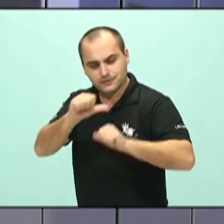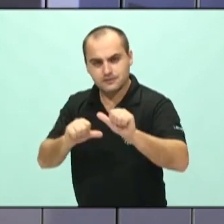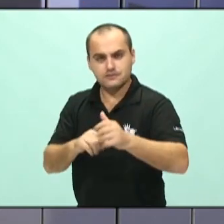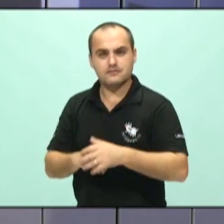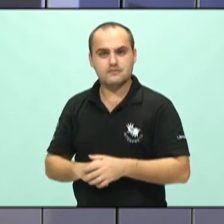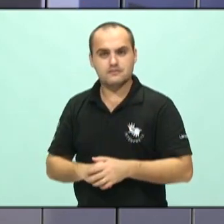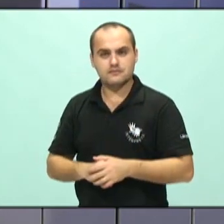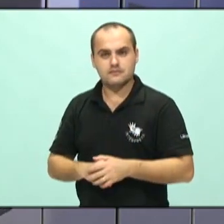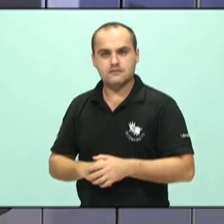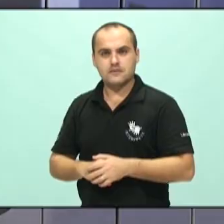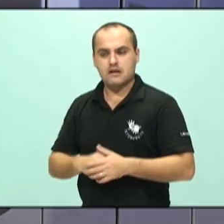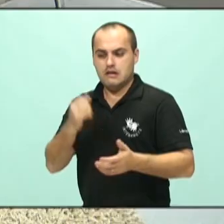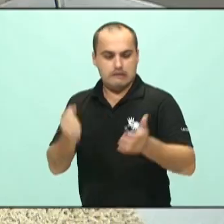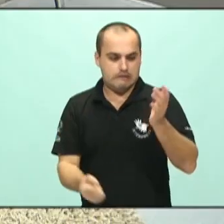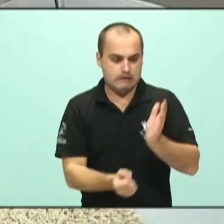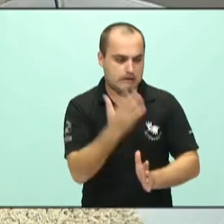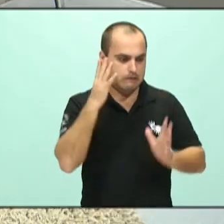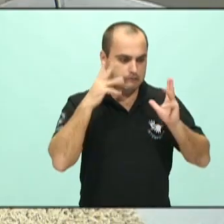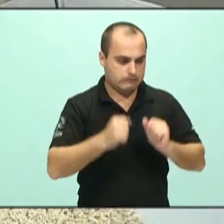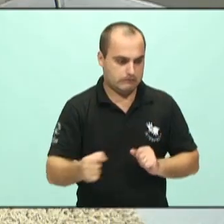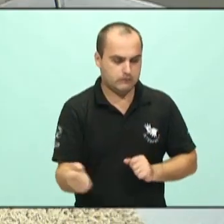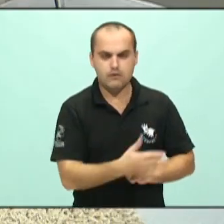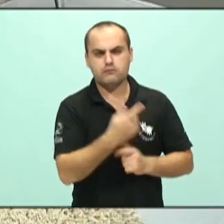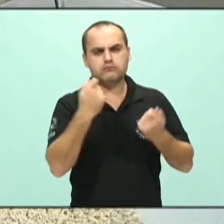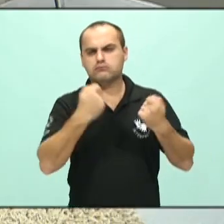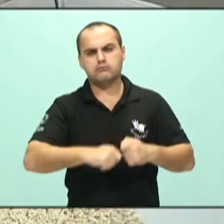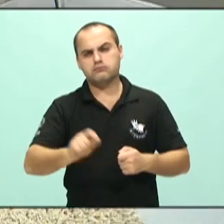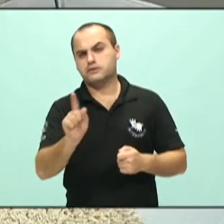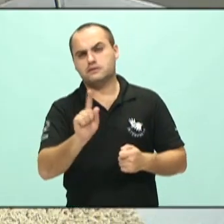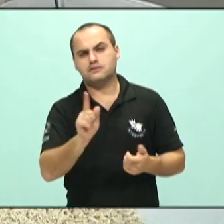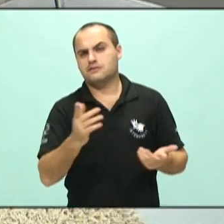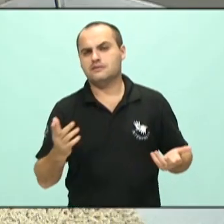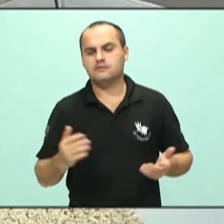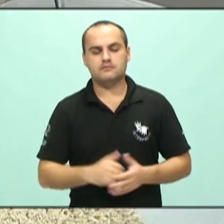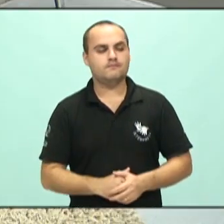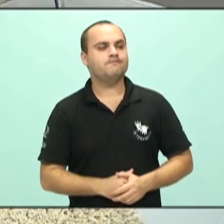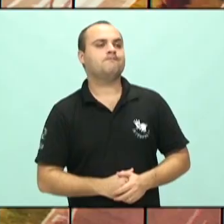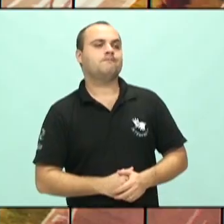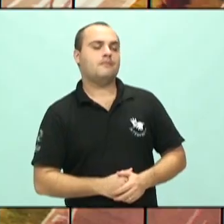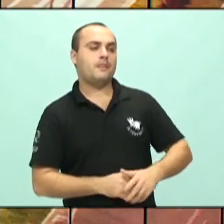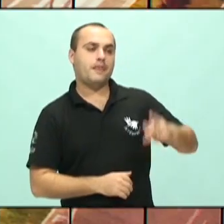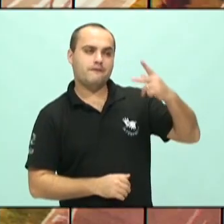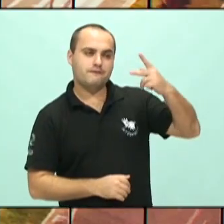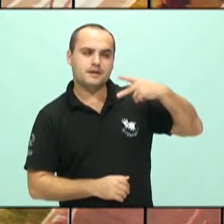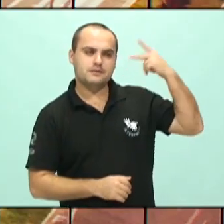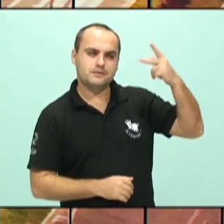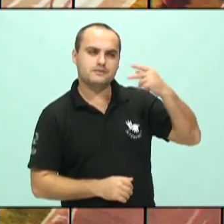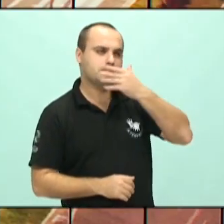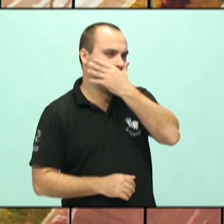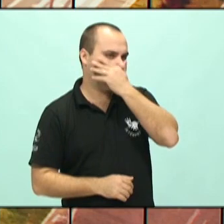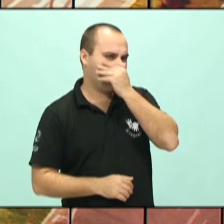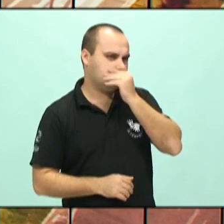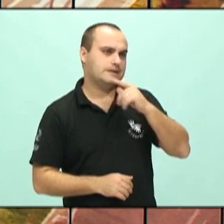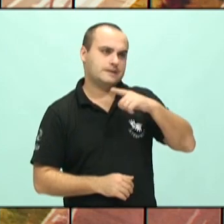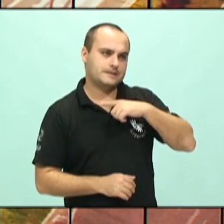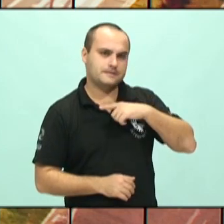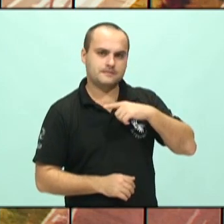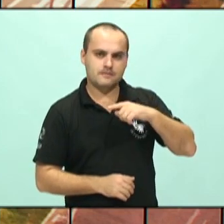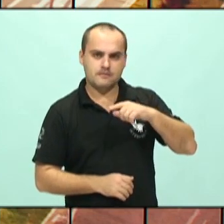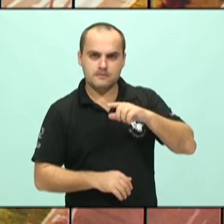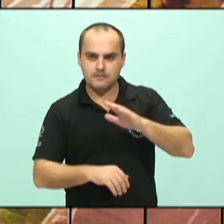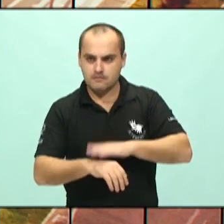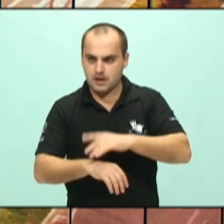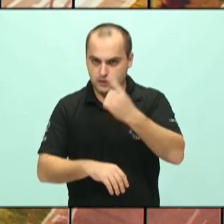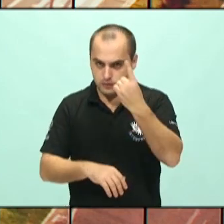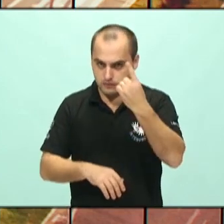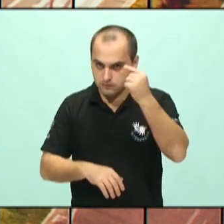mundo já mostram pra gente como fazer. Vereador, estão nos sinalizando que estamos terminando o nosso programa, mas eu ainda tenho um minutinho ainda,